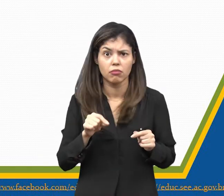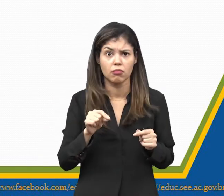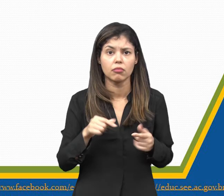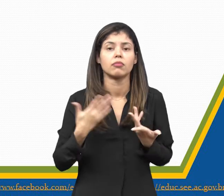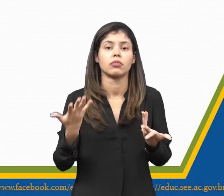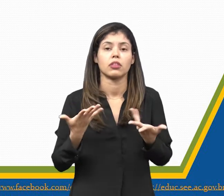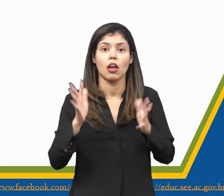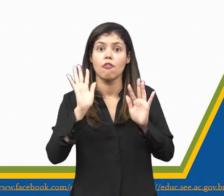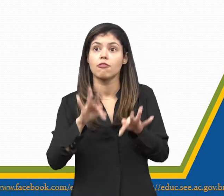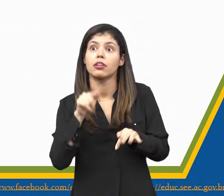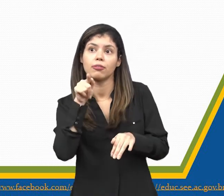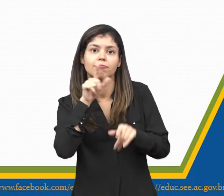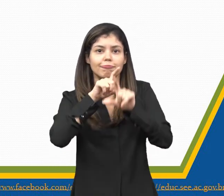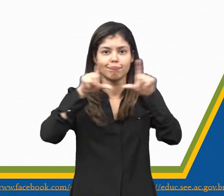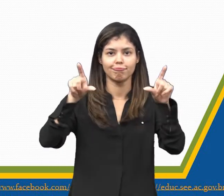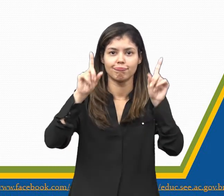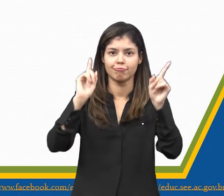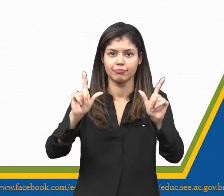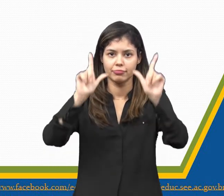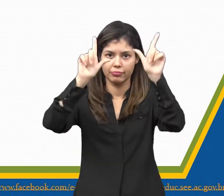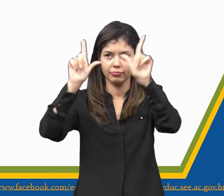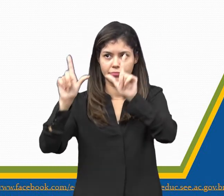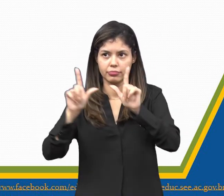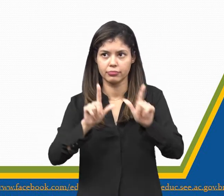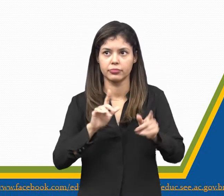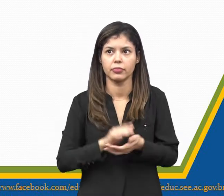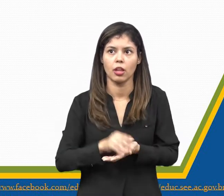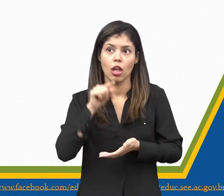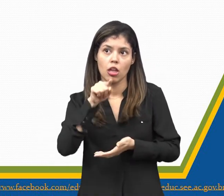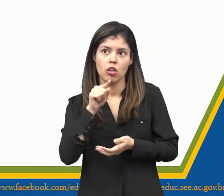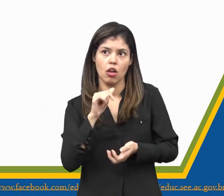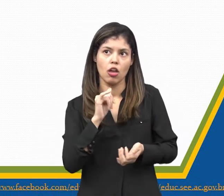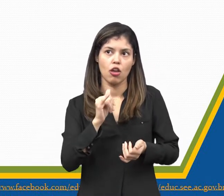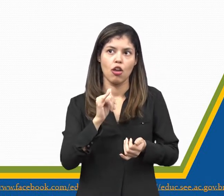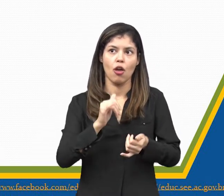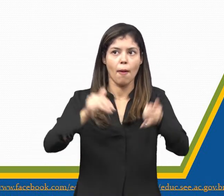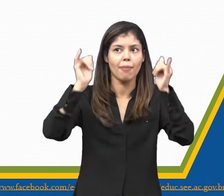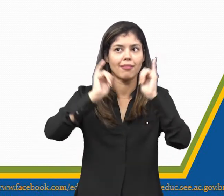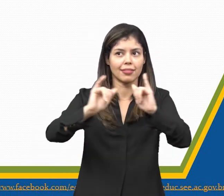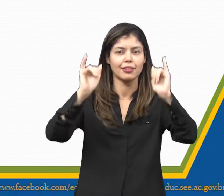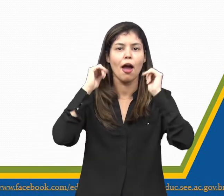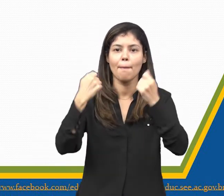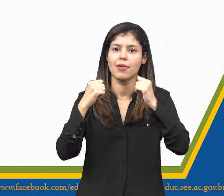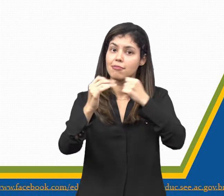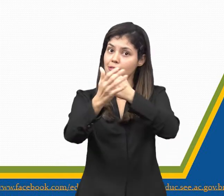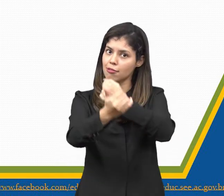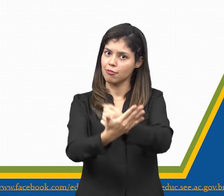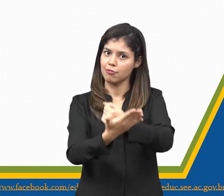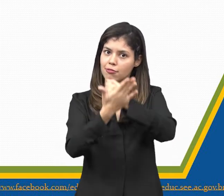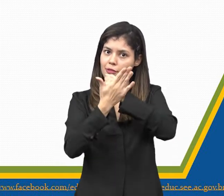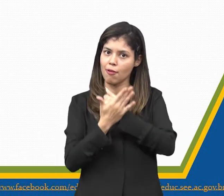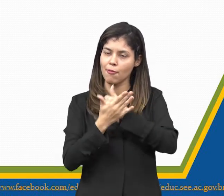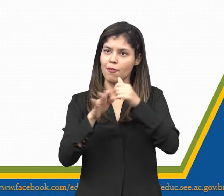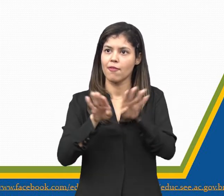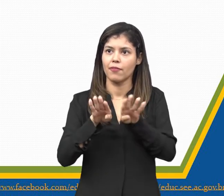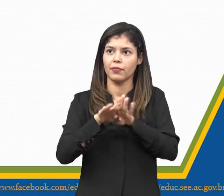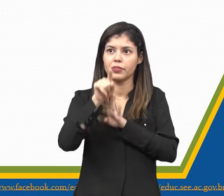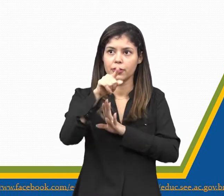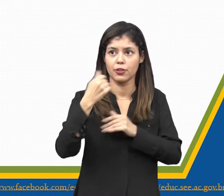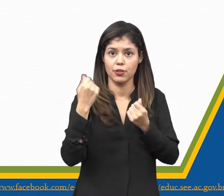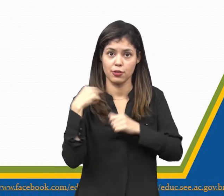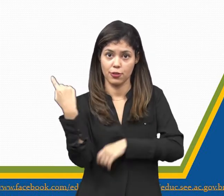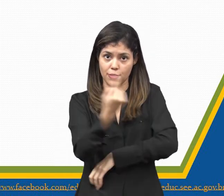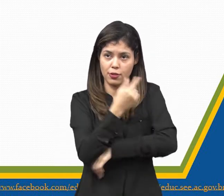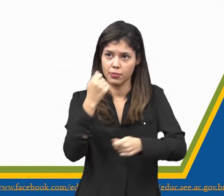vamos ver o final dessa daqui, ó. Este programa precisa do seu apoio. Nós precisamos das suas